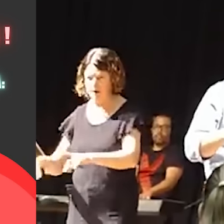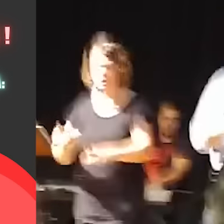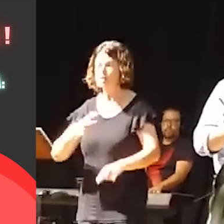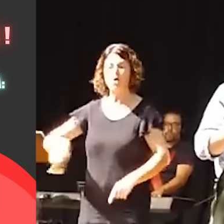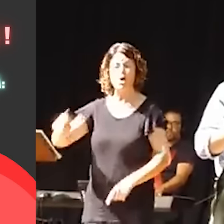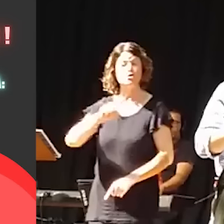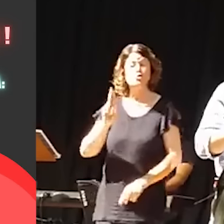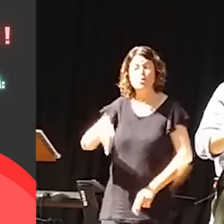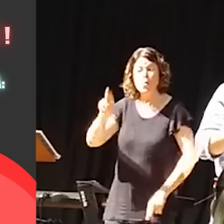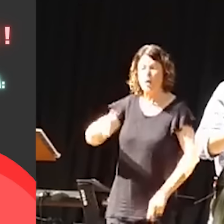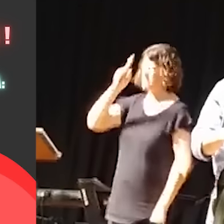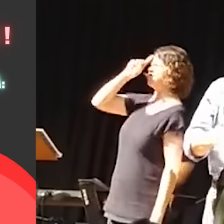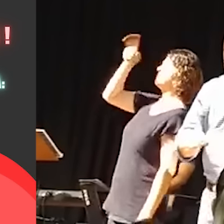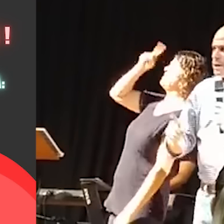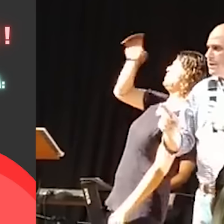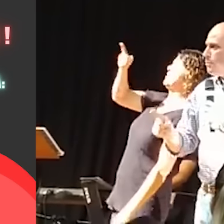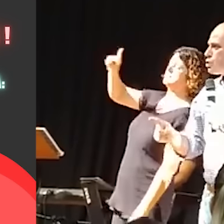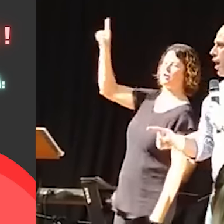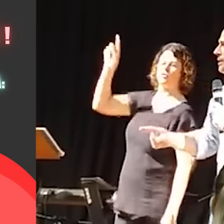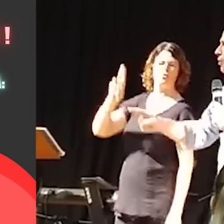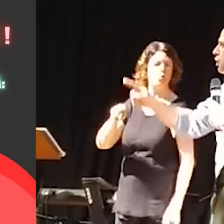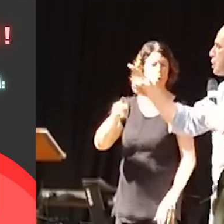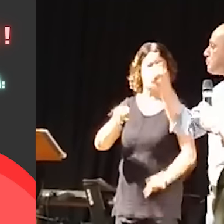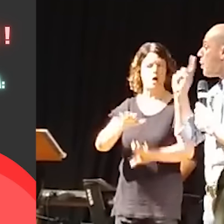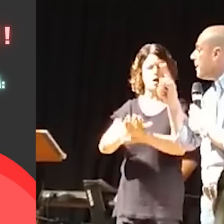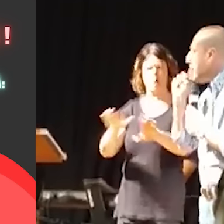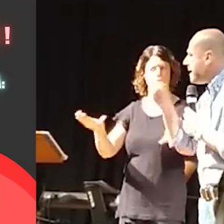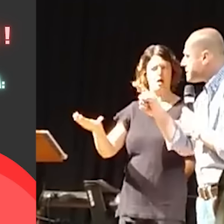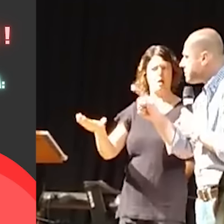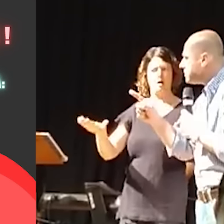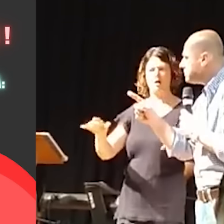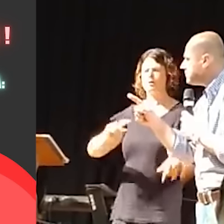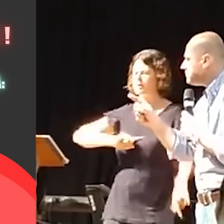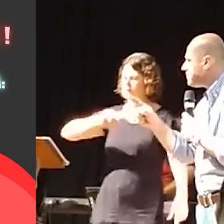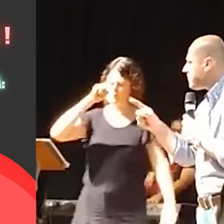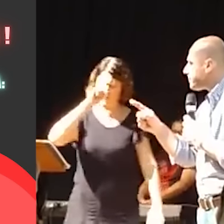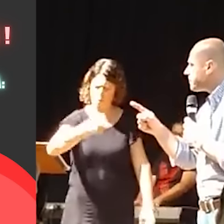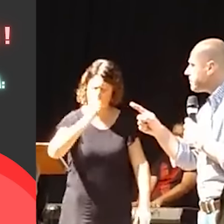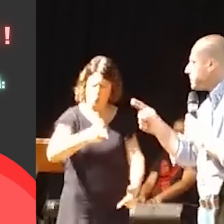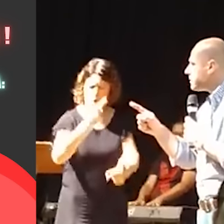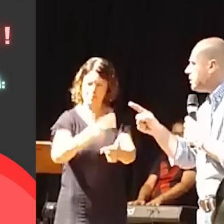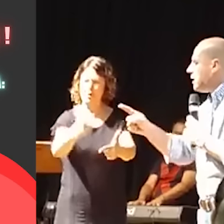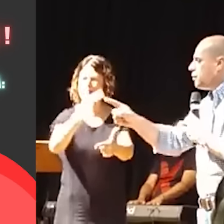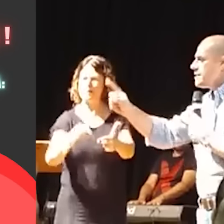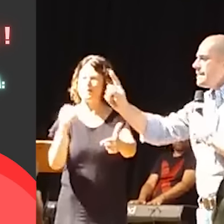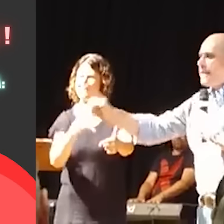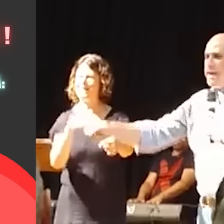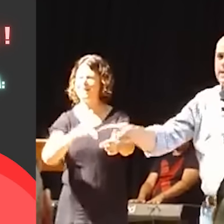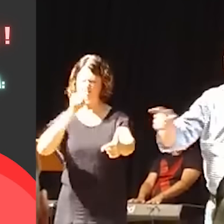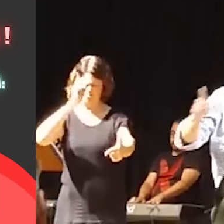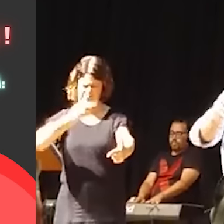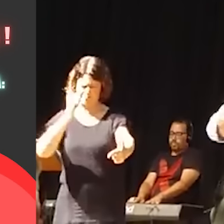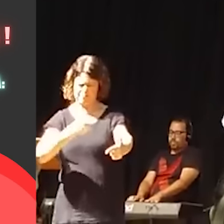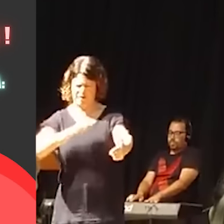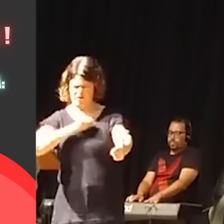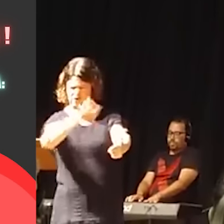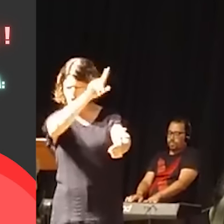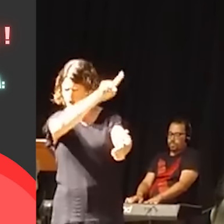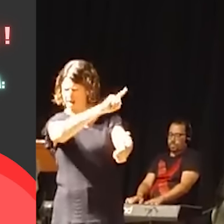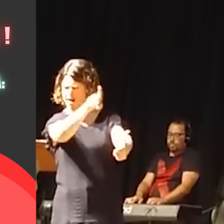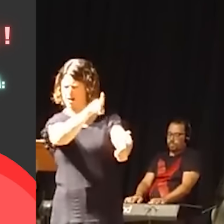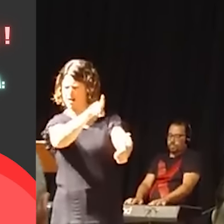a Deus nós damos ordem aos nossos problemas você tem que dizer pra